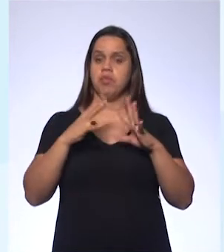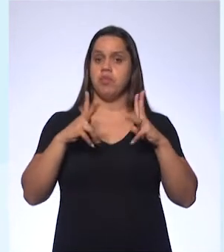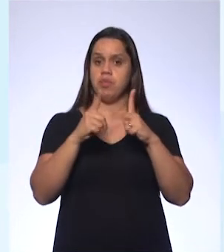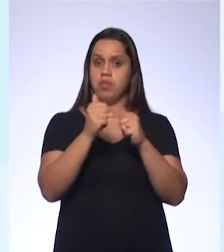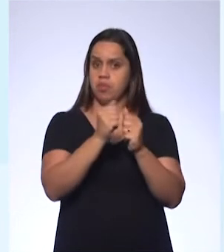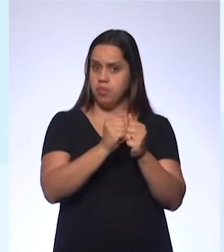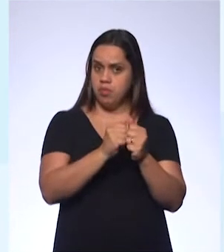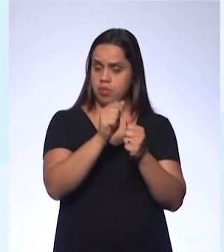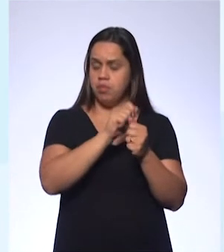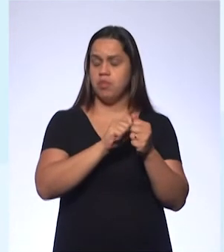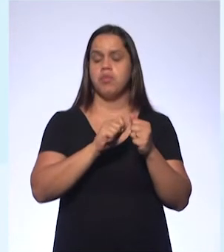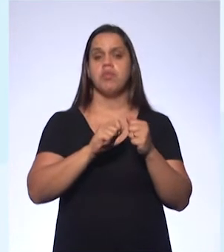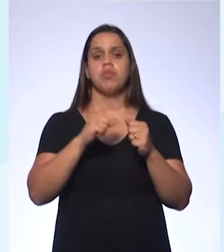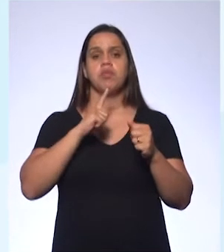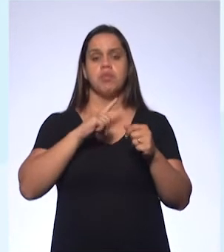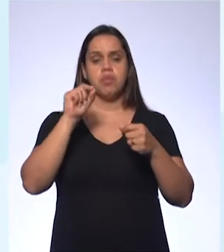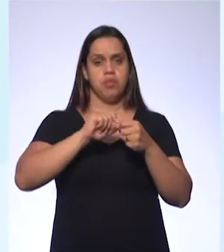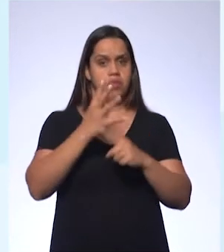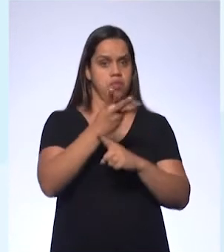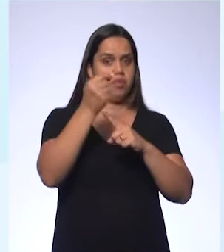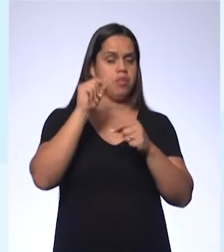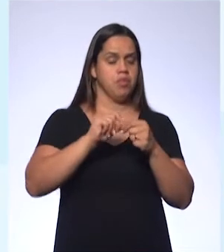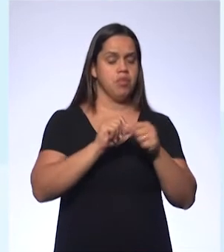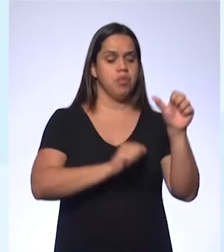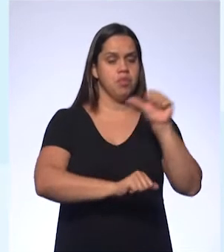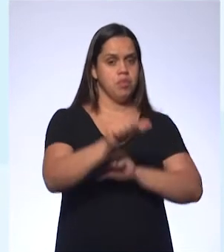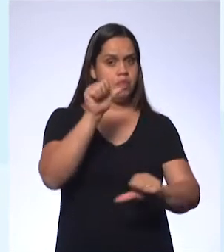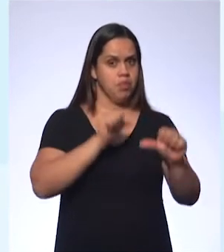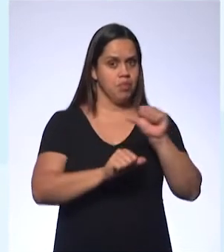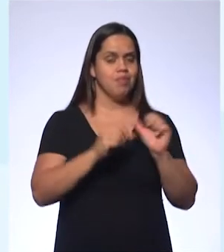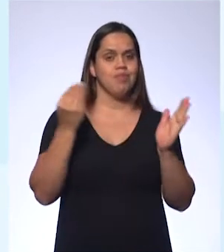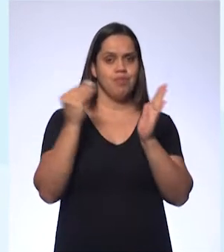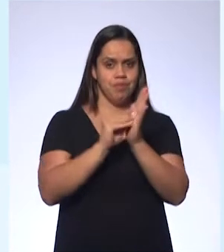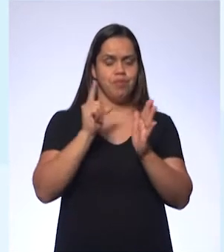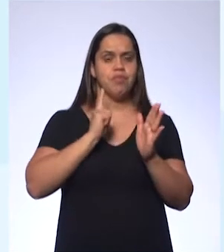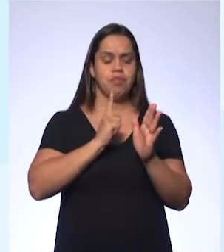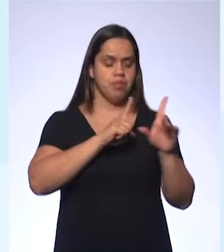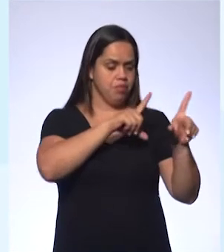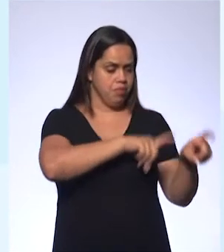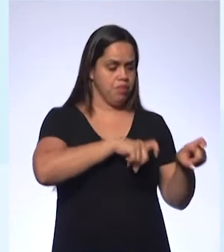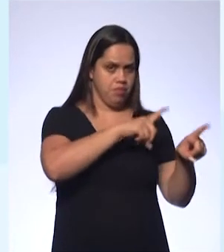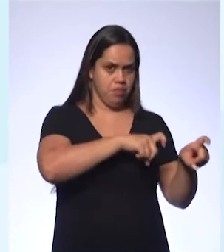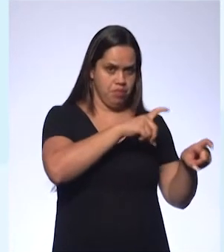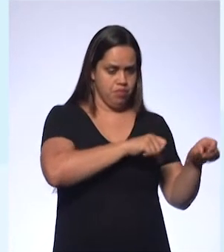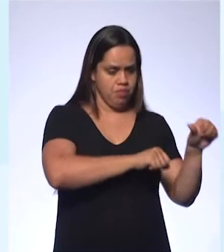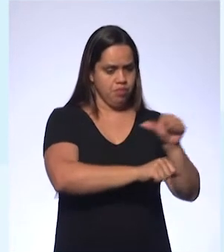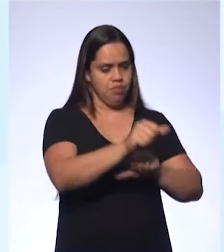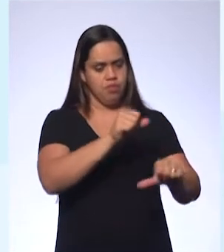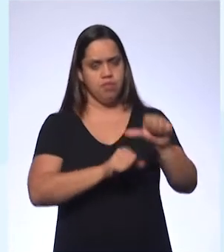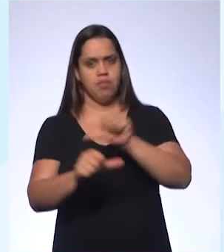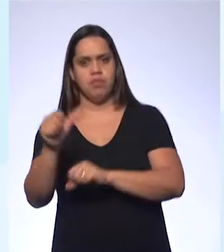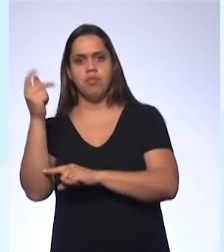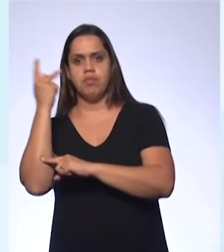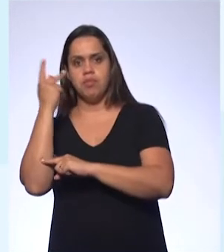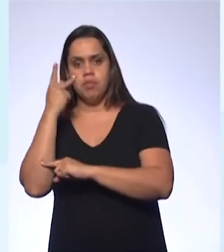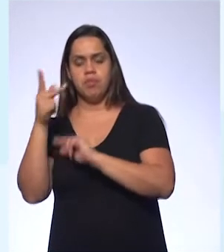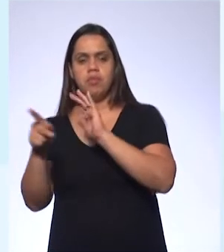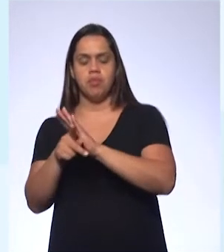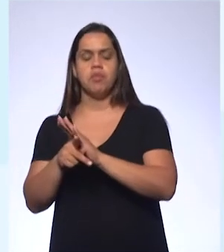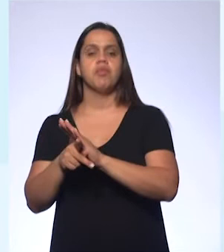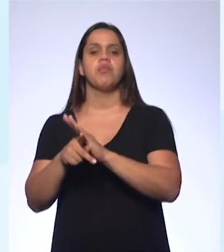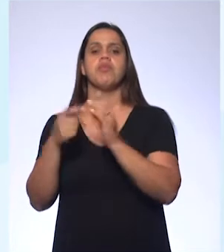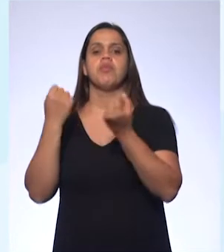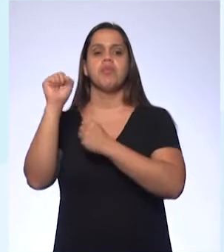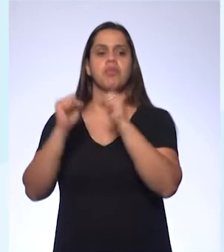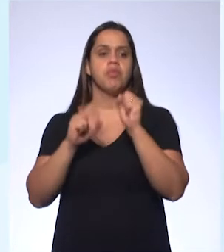essa mudança da São Paulo agrícola, agrária, para São Paulo da indústria. Então, a sua obra Brás,